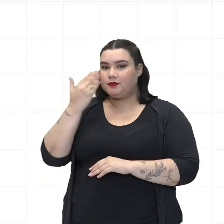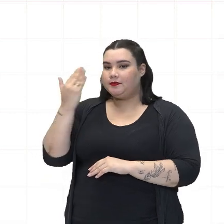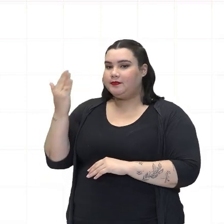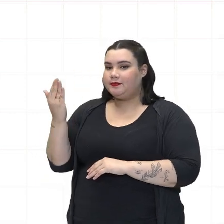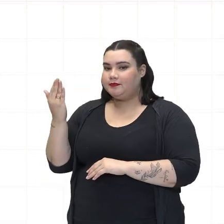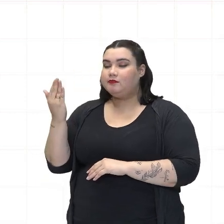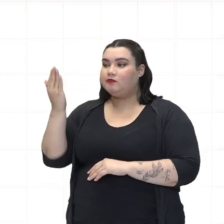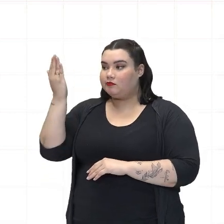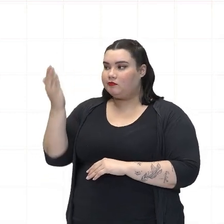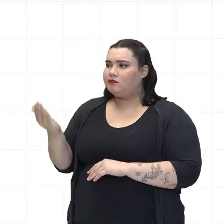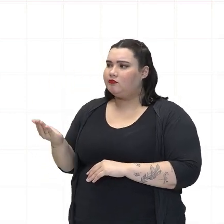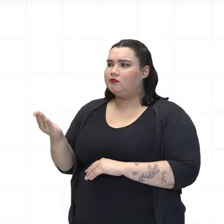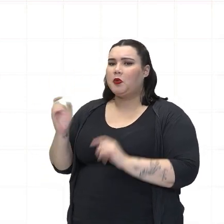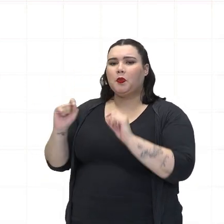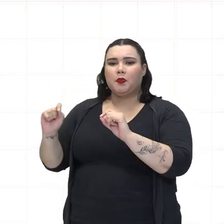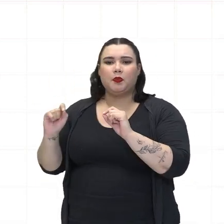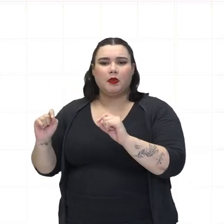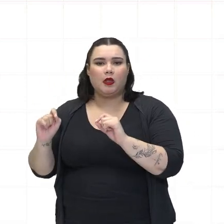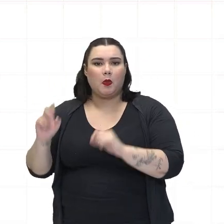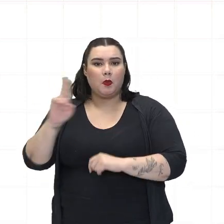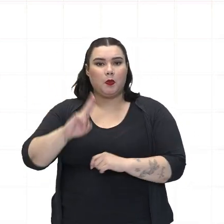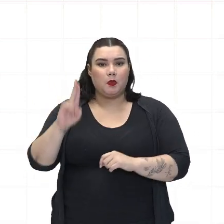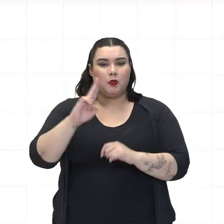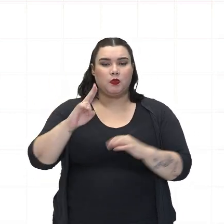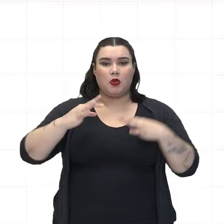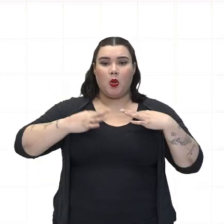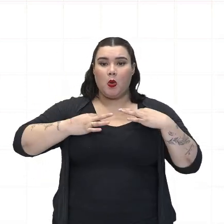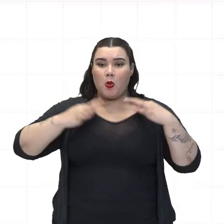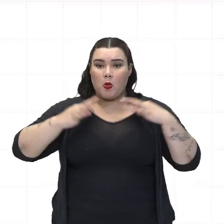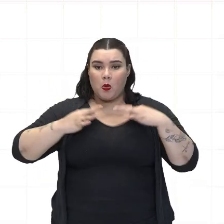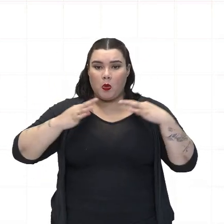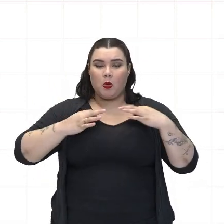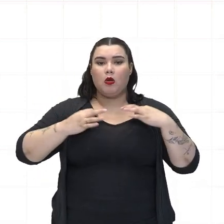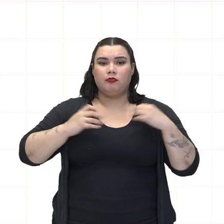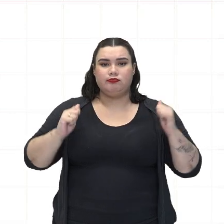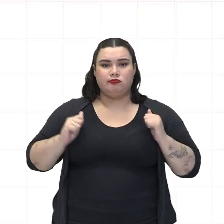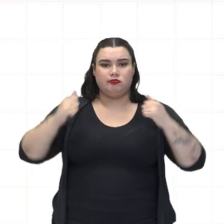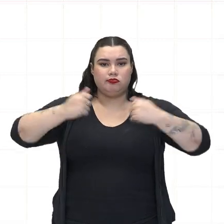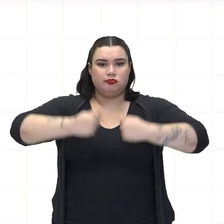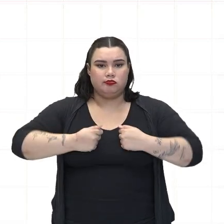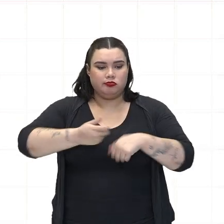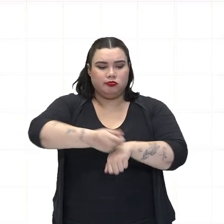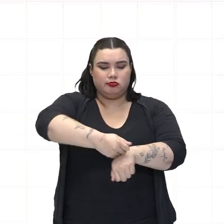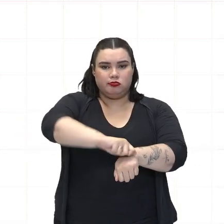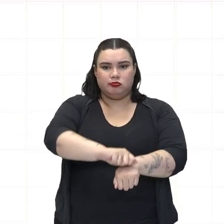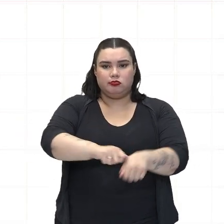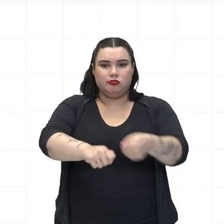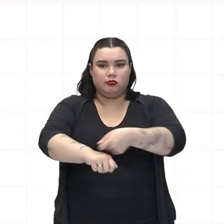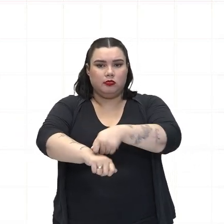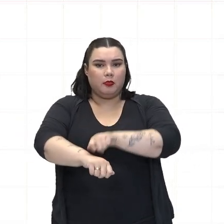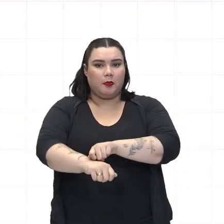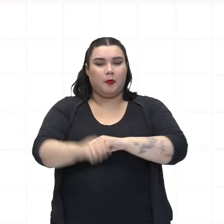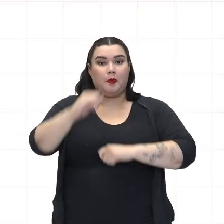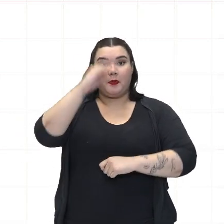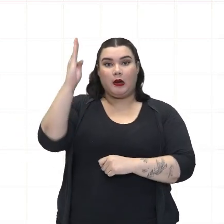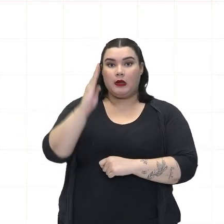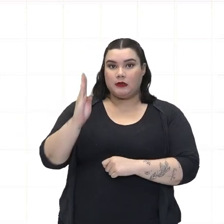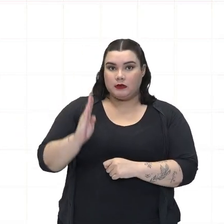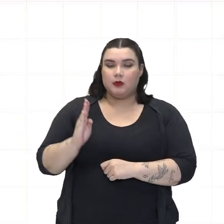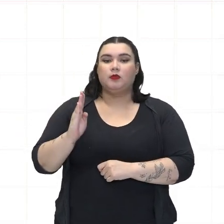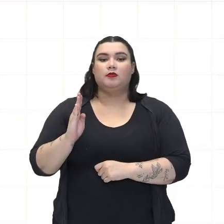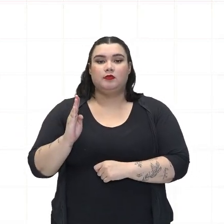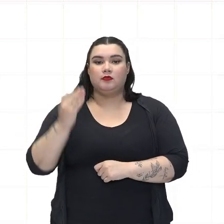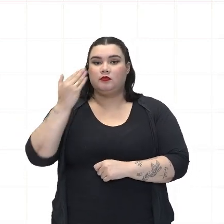um negro com o uniforme do Exército Brasileiro. Naquele momento, ali a